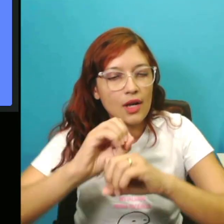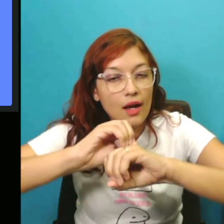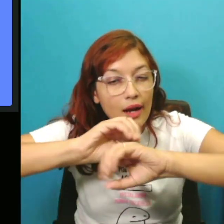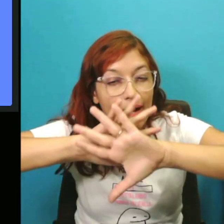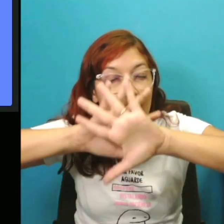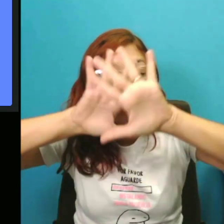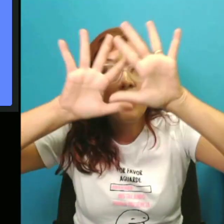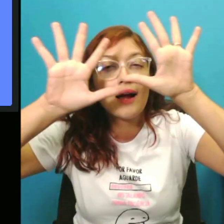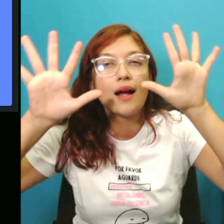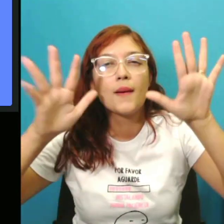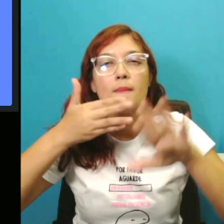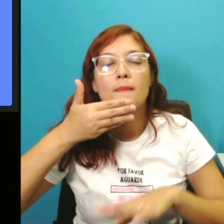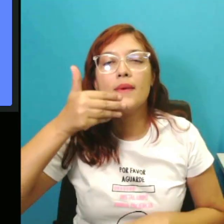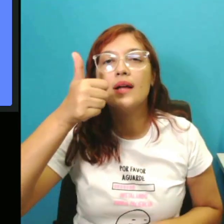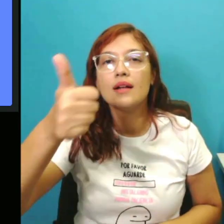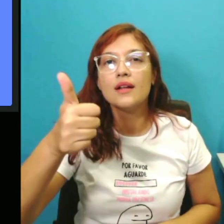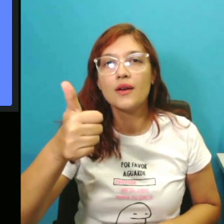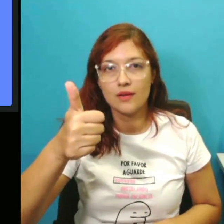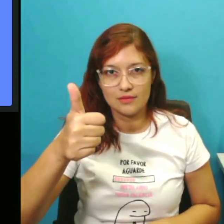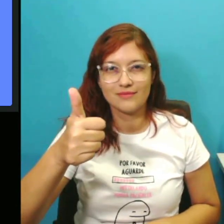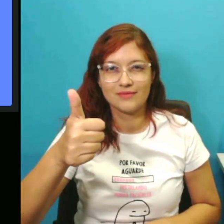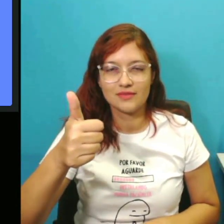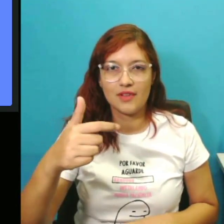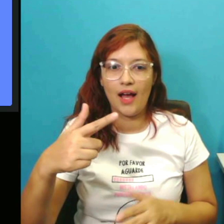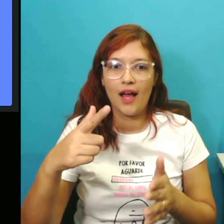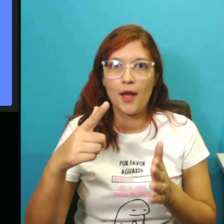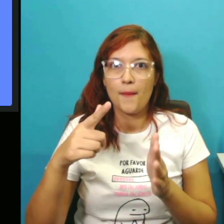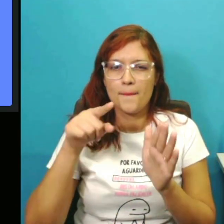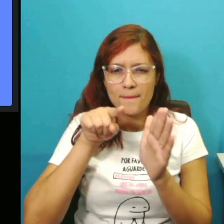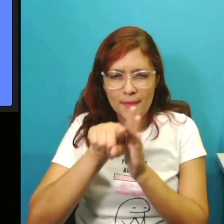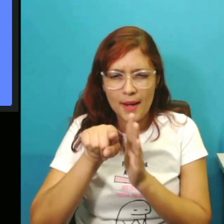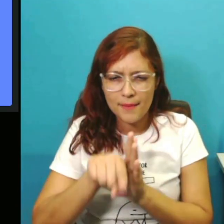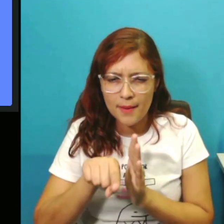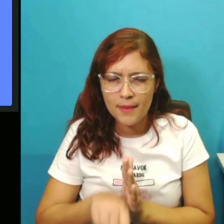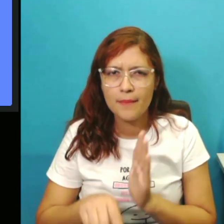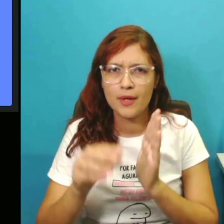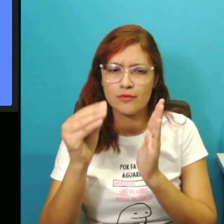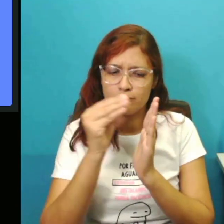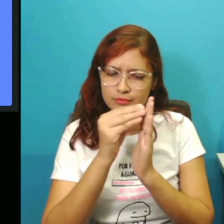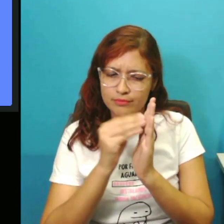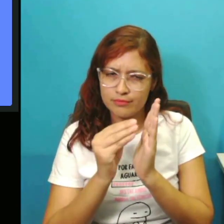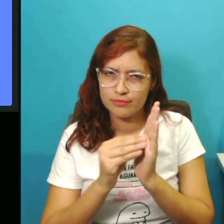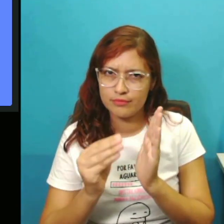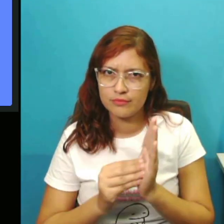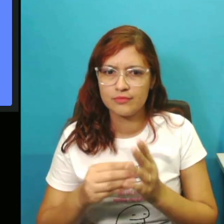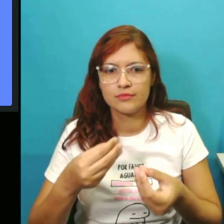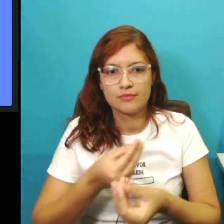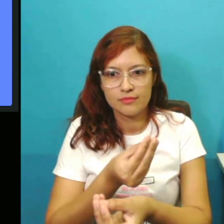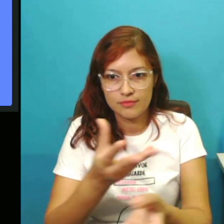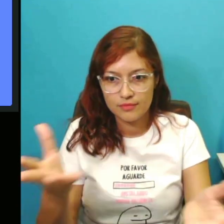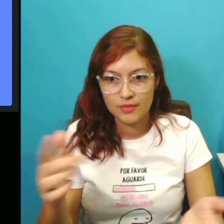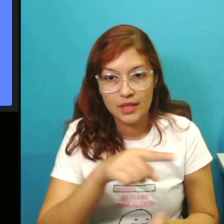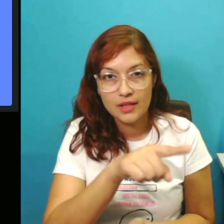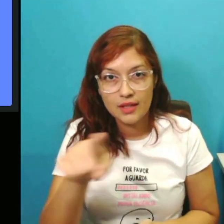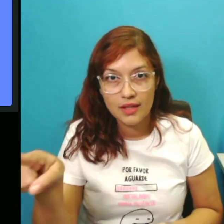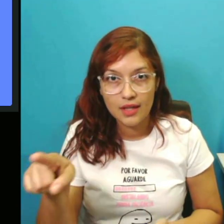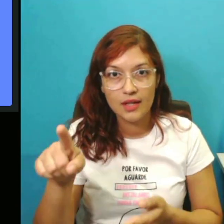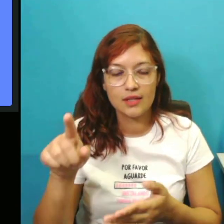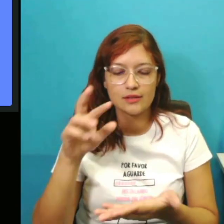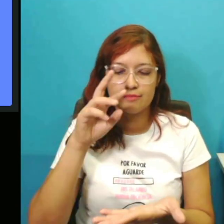claro ou saber o que falta para melhorar e esclarecer mais esse conhecimento. Então, é